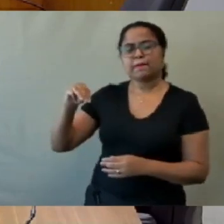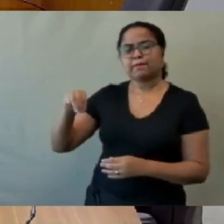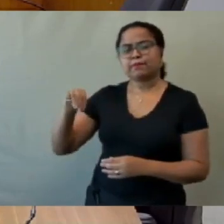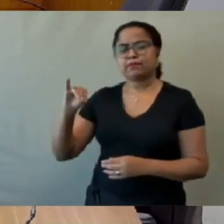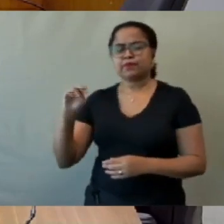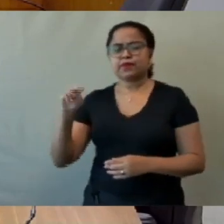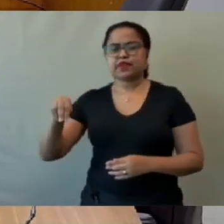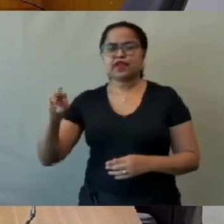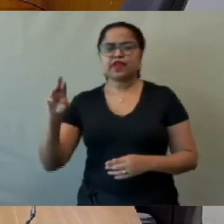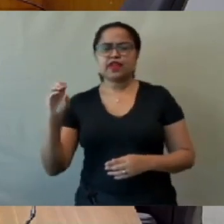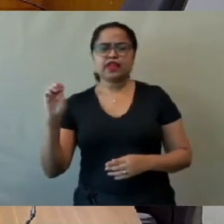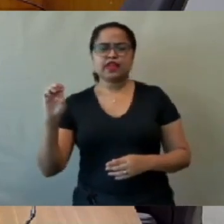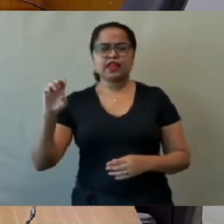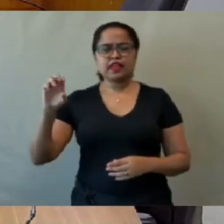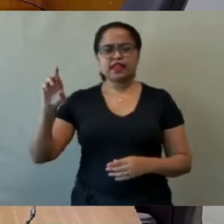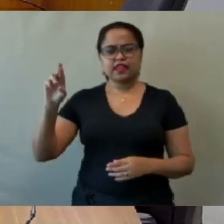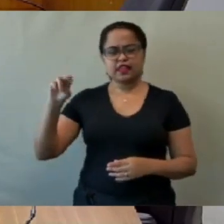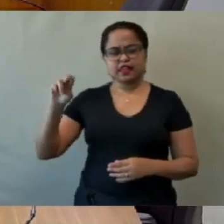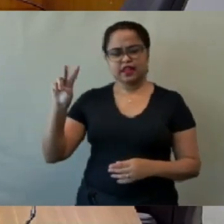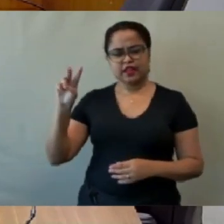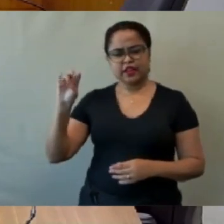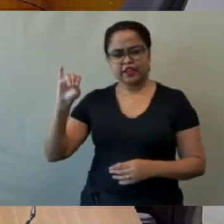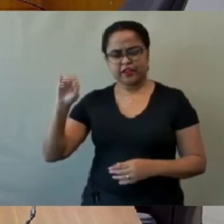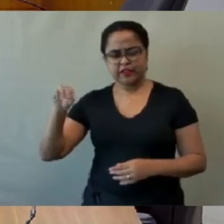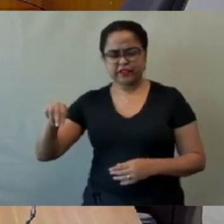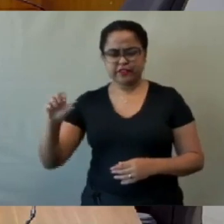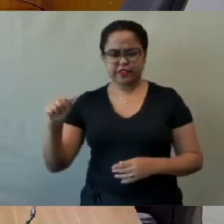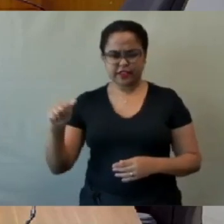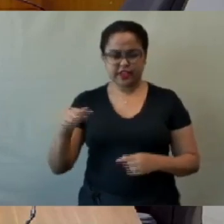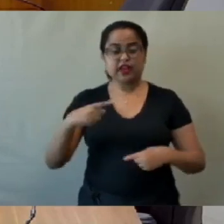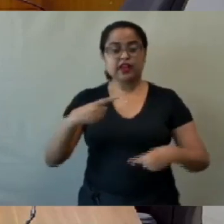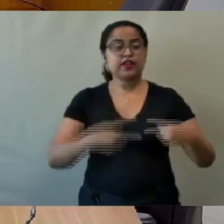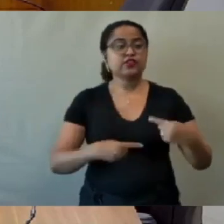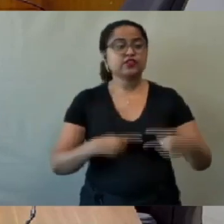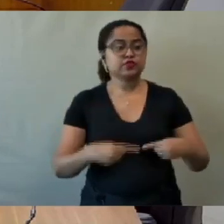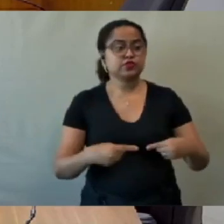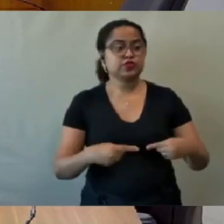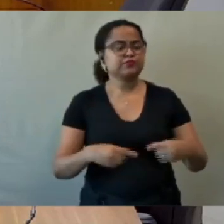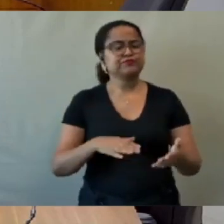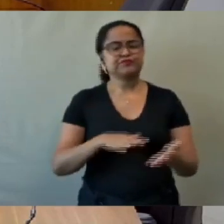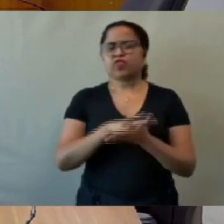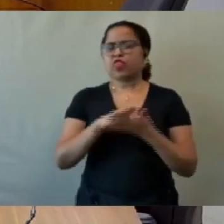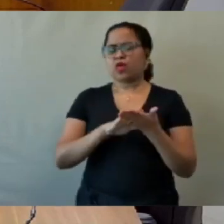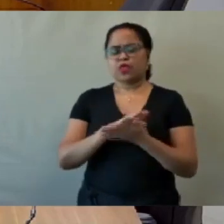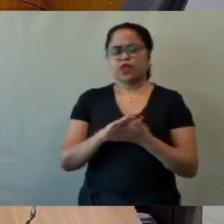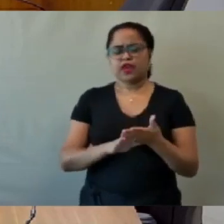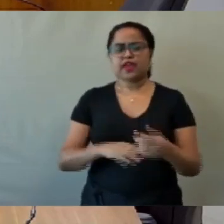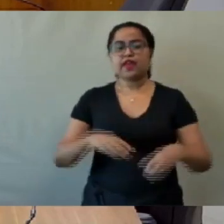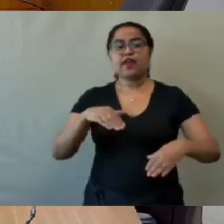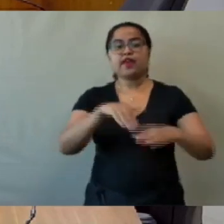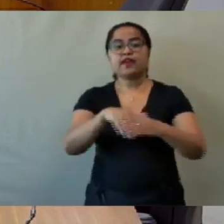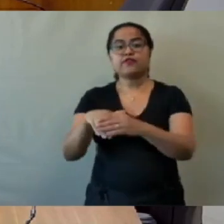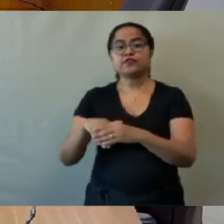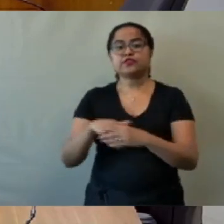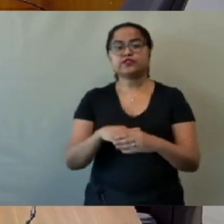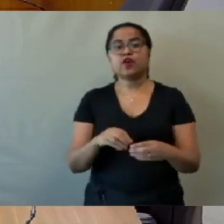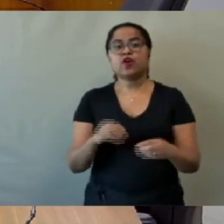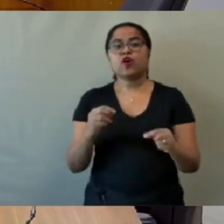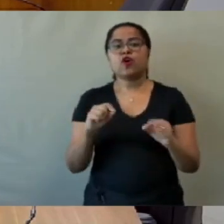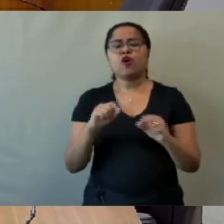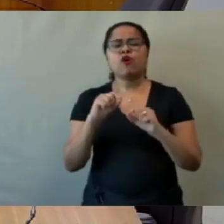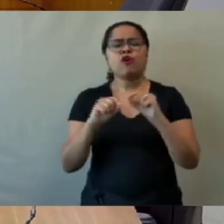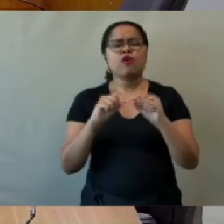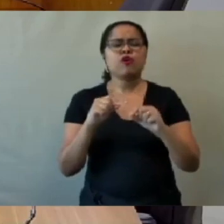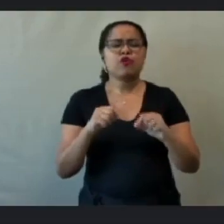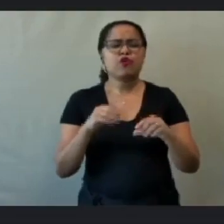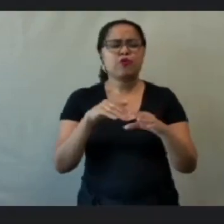vereadora Loide Gonçalves. Em discussão. Não havendo discussão, em votação. Como vota a